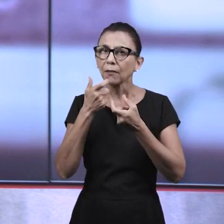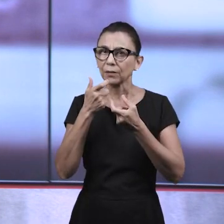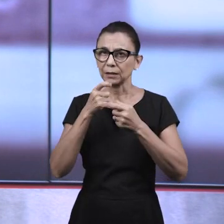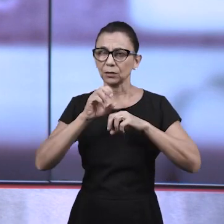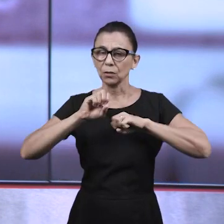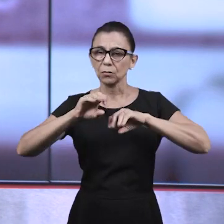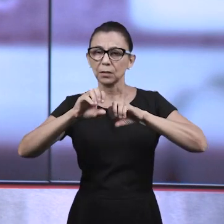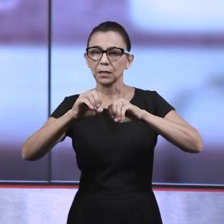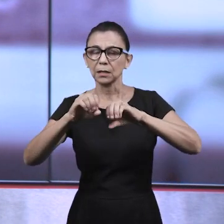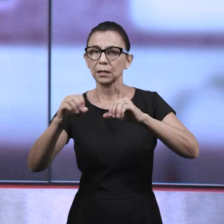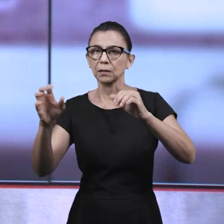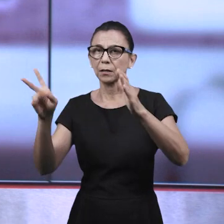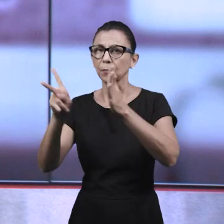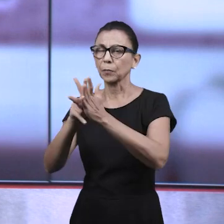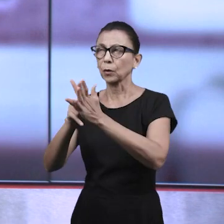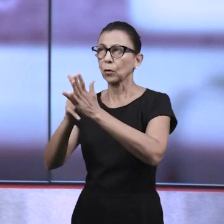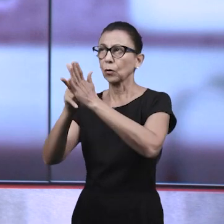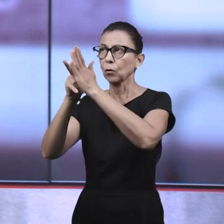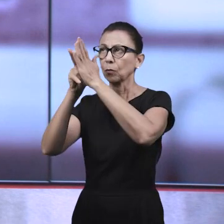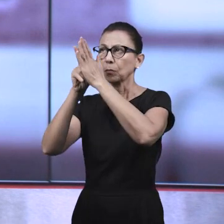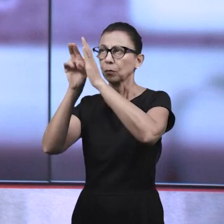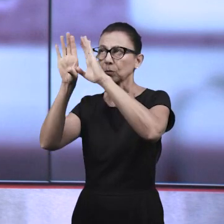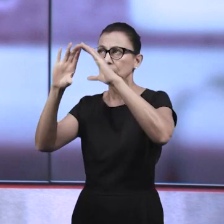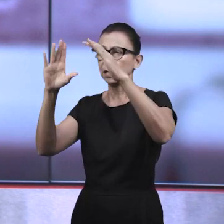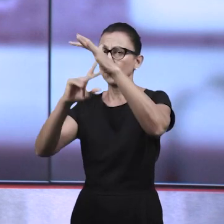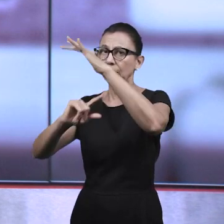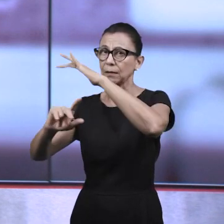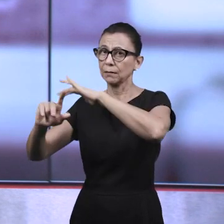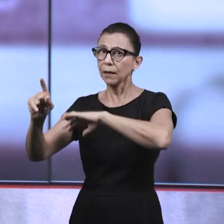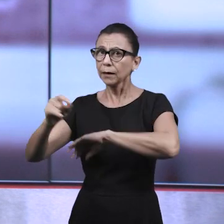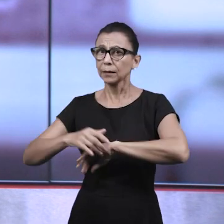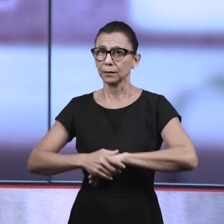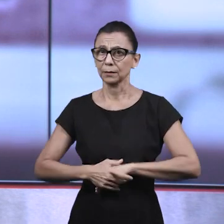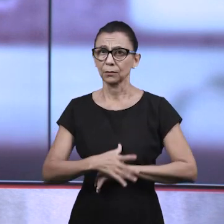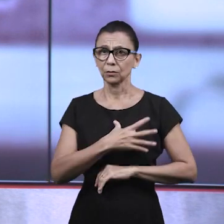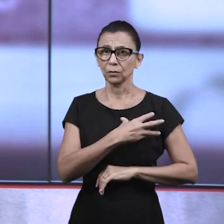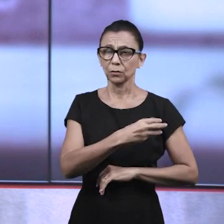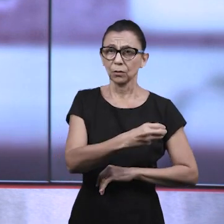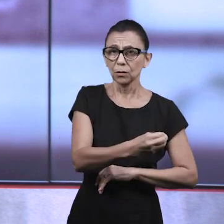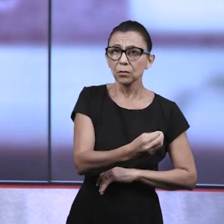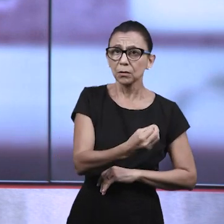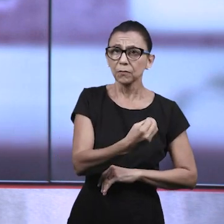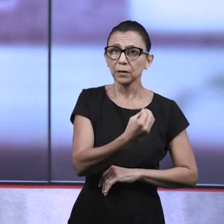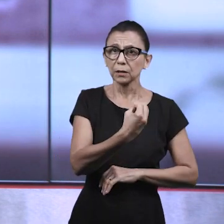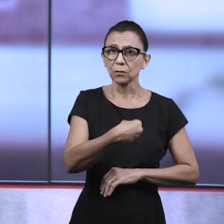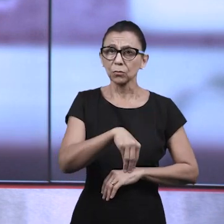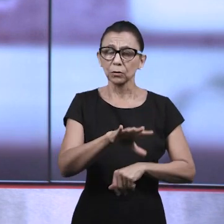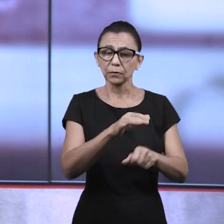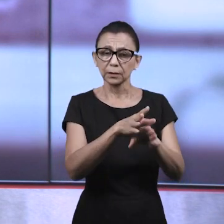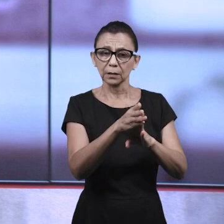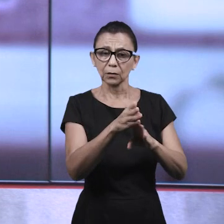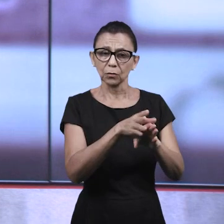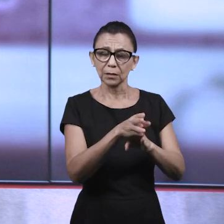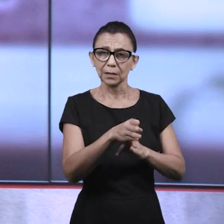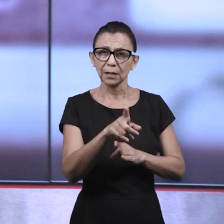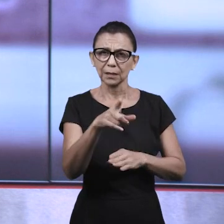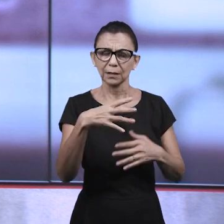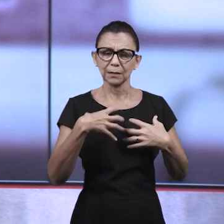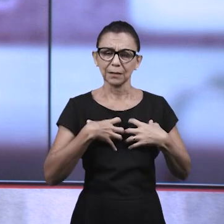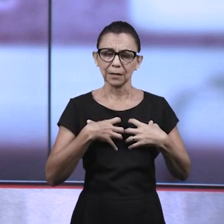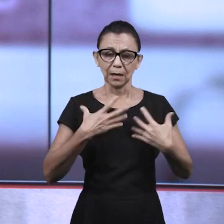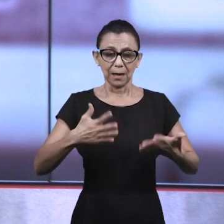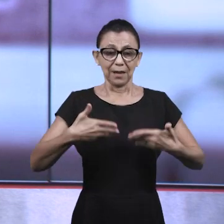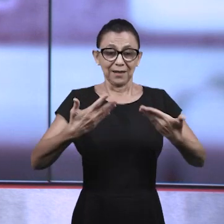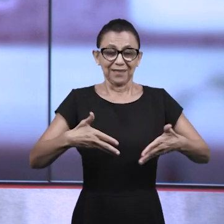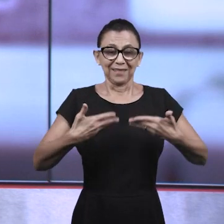São palavras que os qualificam, os encorajam, os edificam, os motivam, ou palavras que